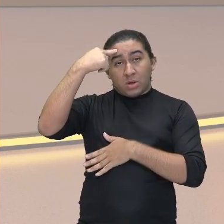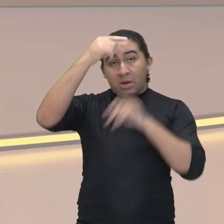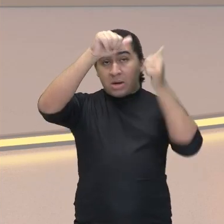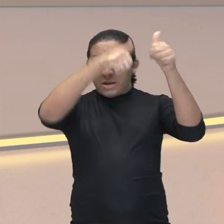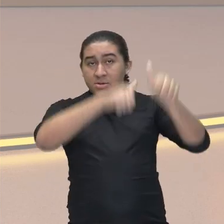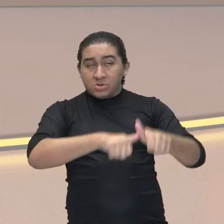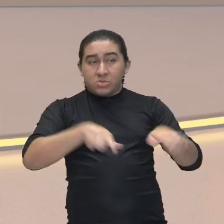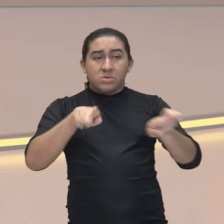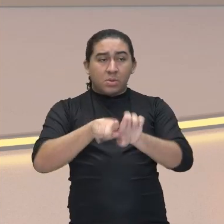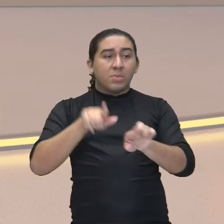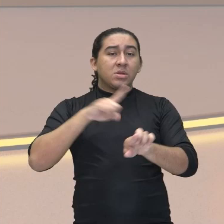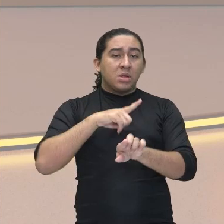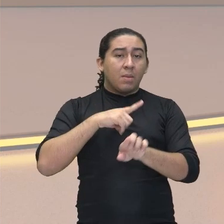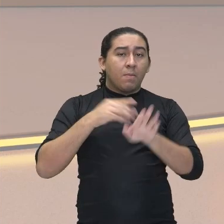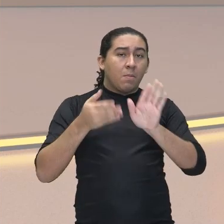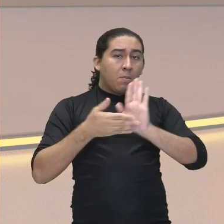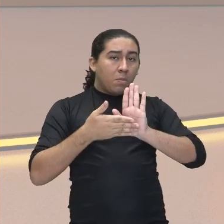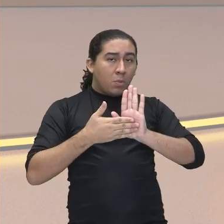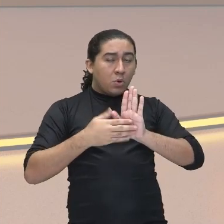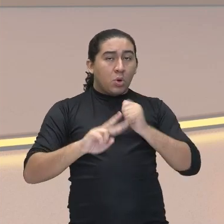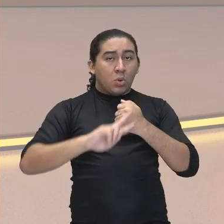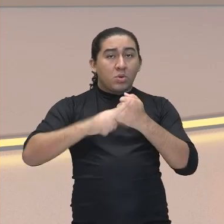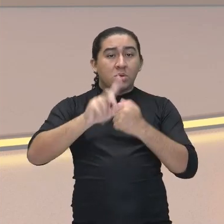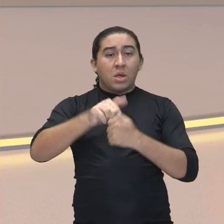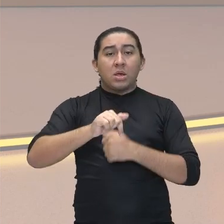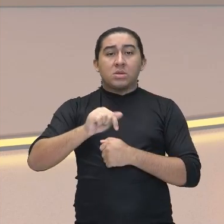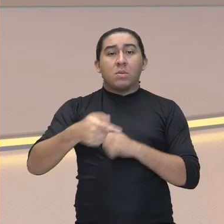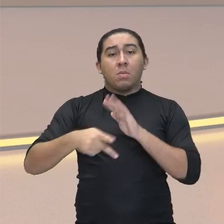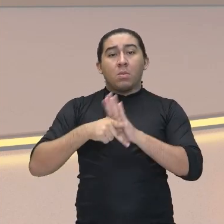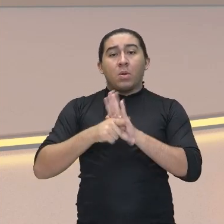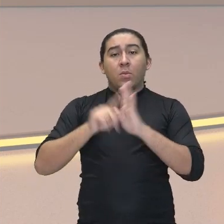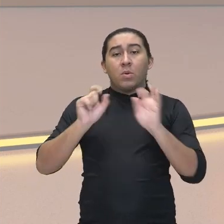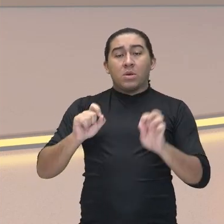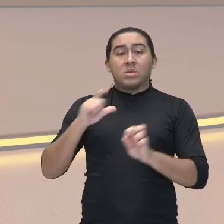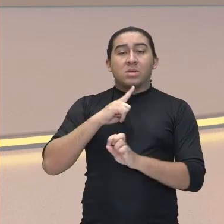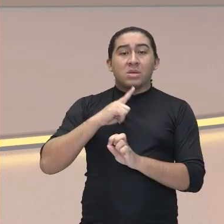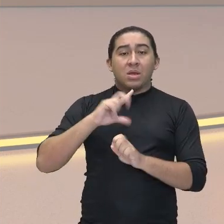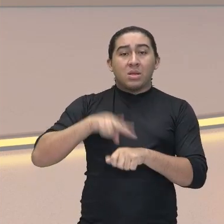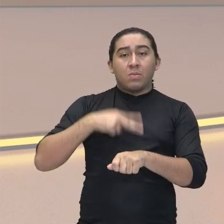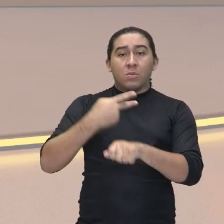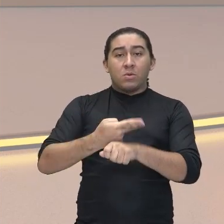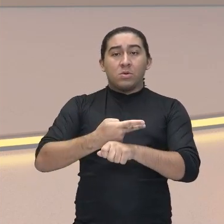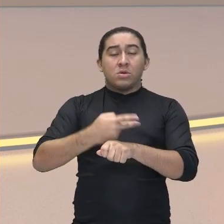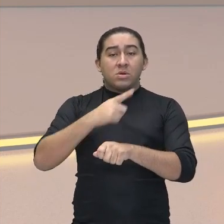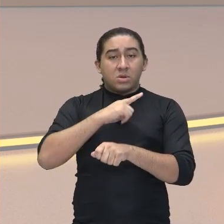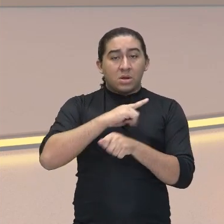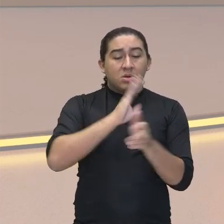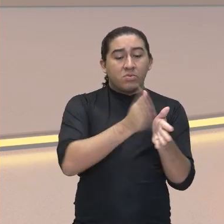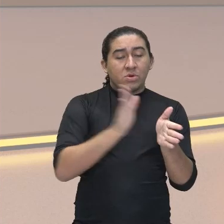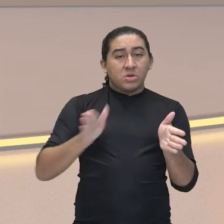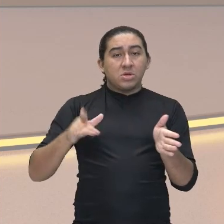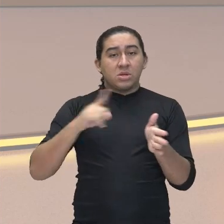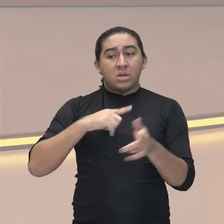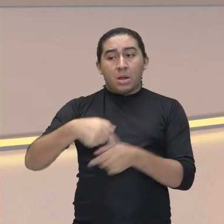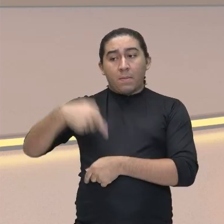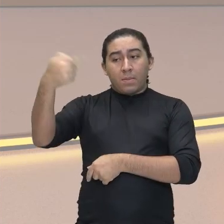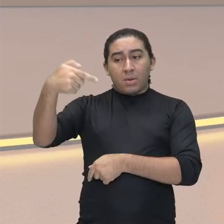trazer proposições, que essas proposições então, elas vão estar divididas em premissa maior,